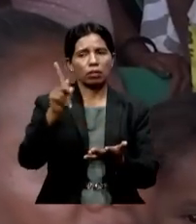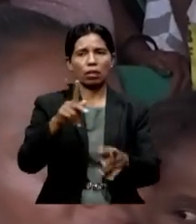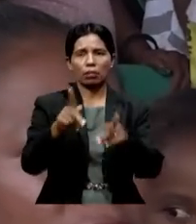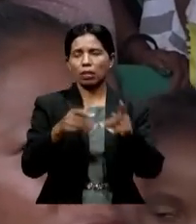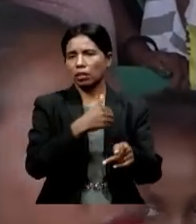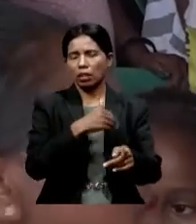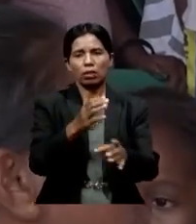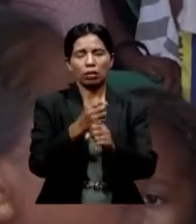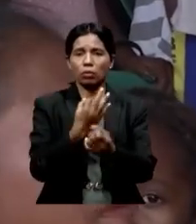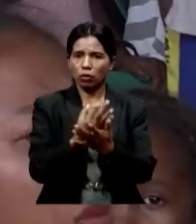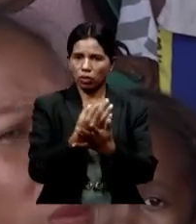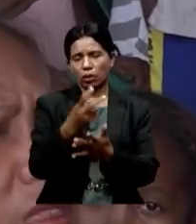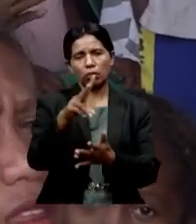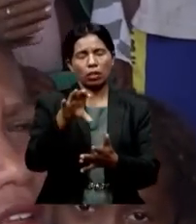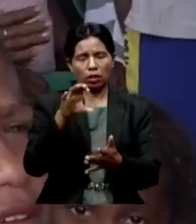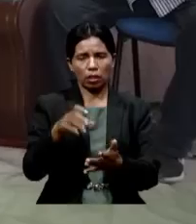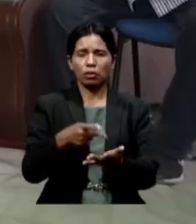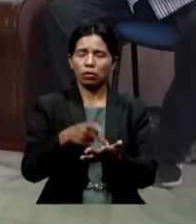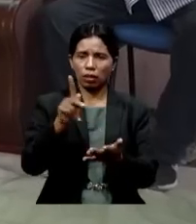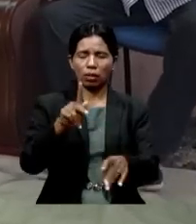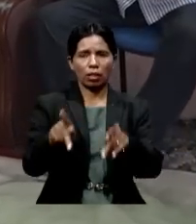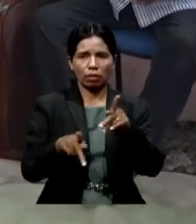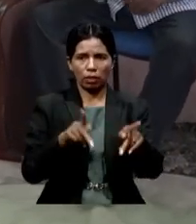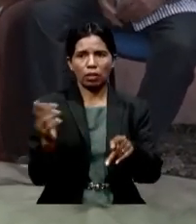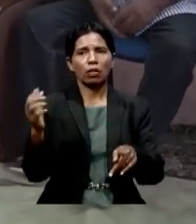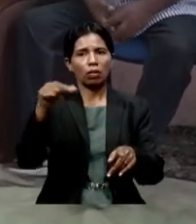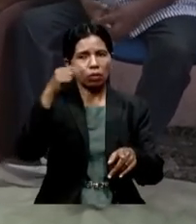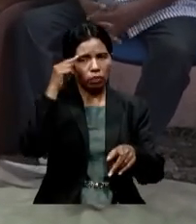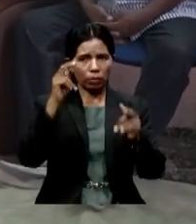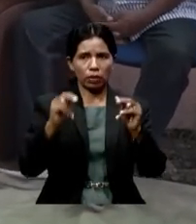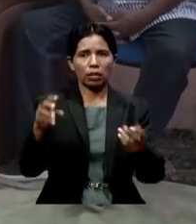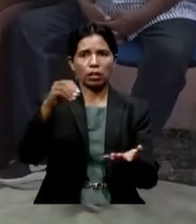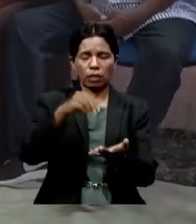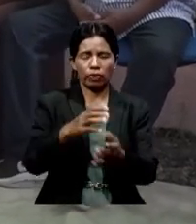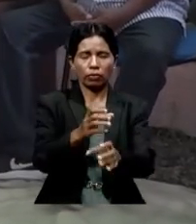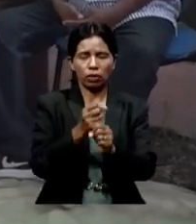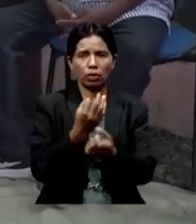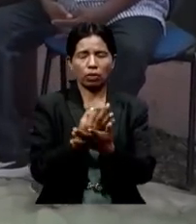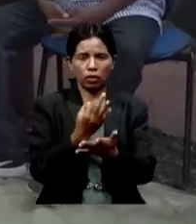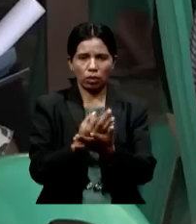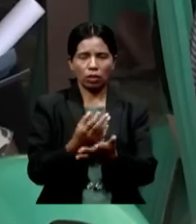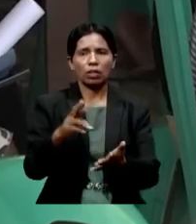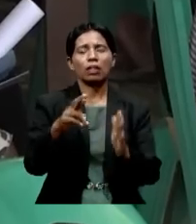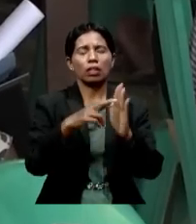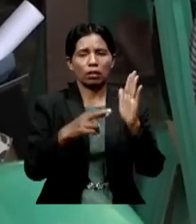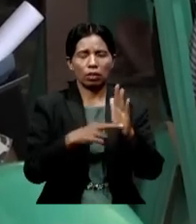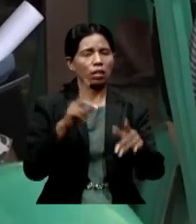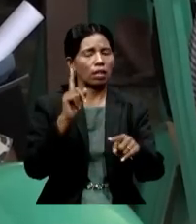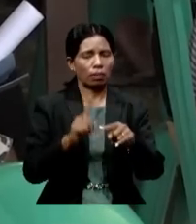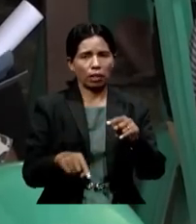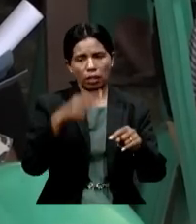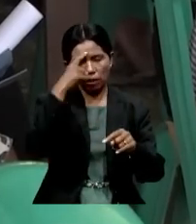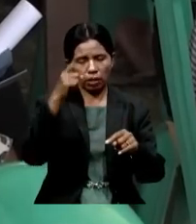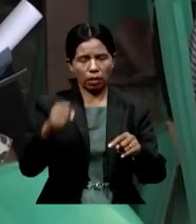siram. Armanda Hactuir, atuselo reclamante iracne, governo precisa fode tan orçamento ratificativo, mai bela bela ona,